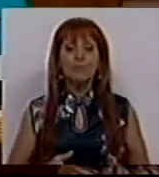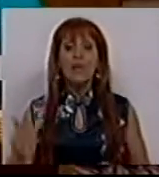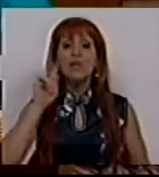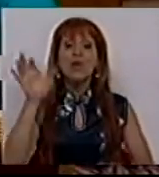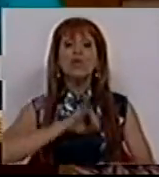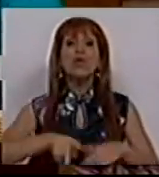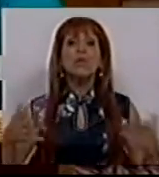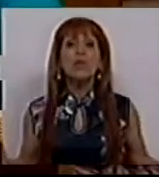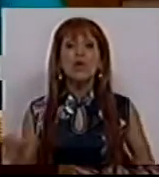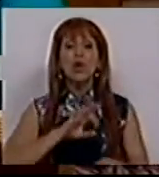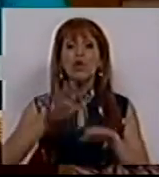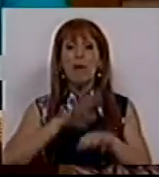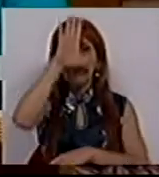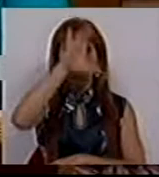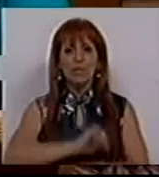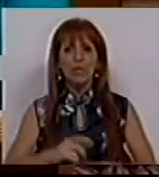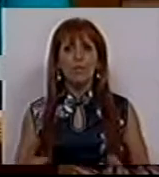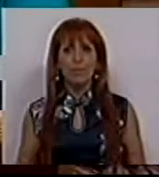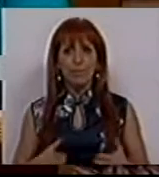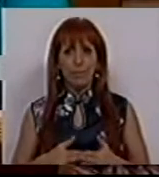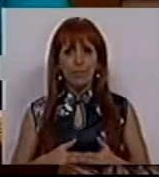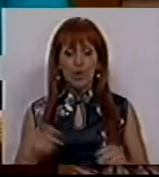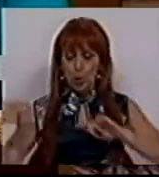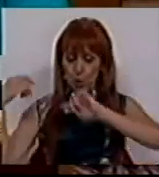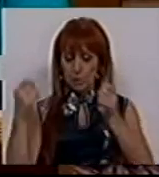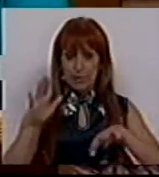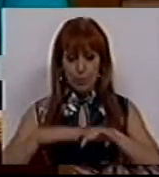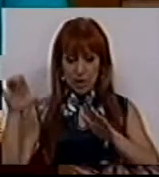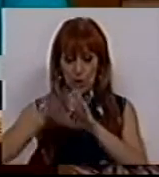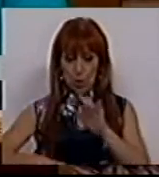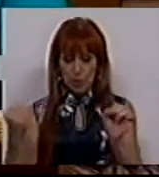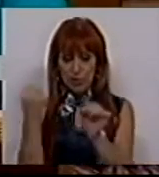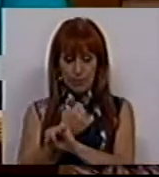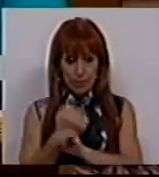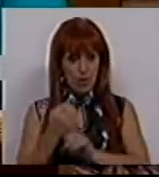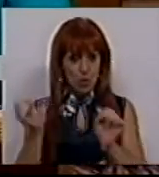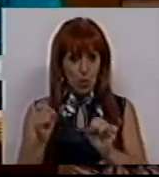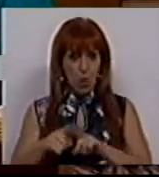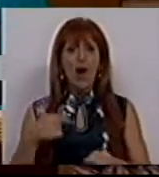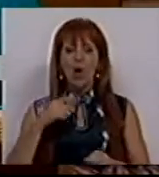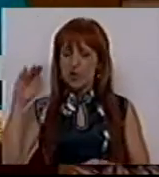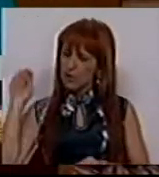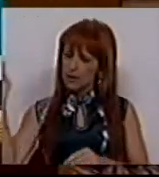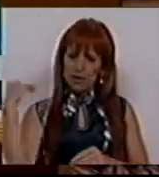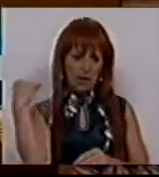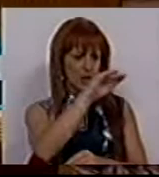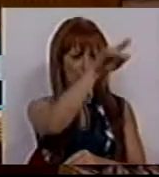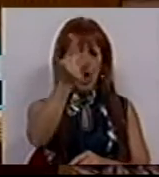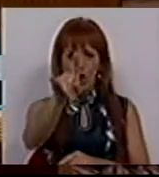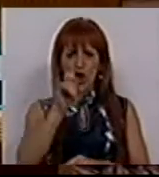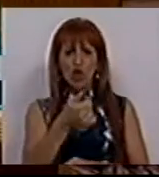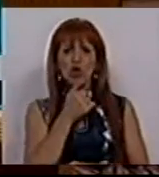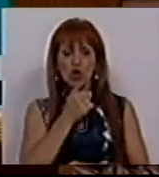Senhoras e senhores deputados, senhores membros do Governo, no debate sobre a precariedade laboral, somos convocados para uma